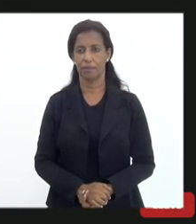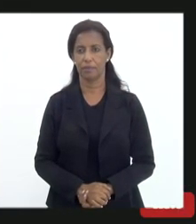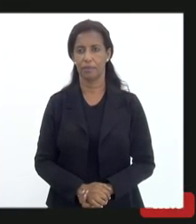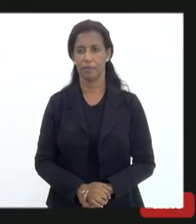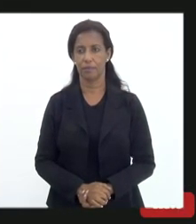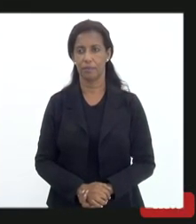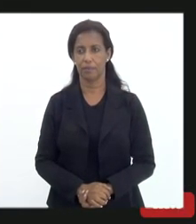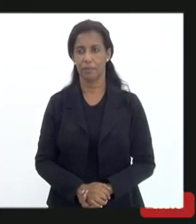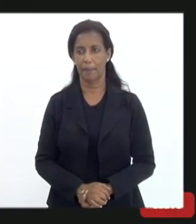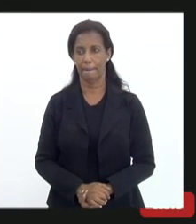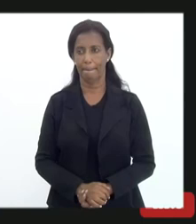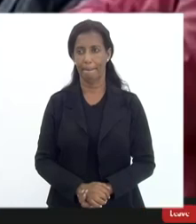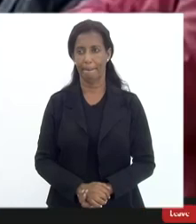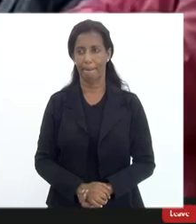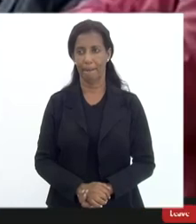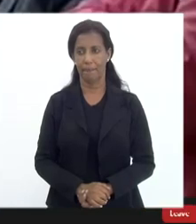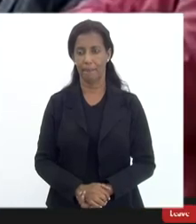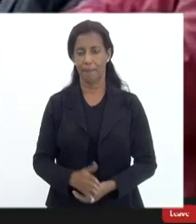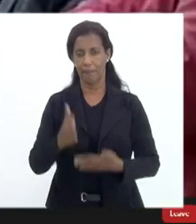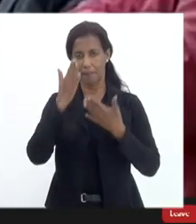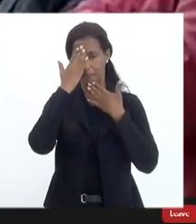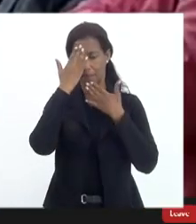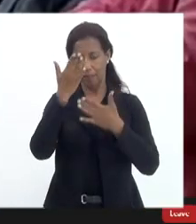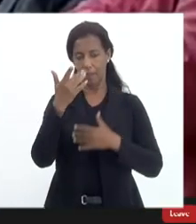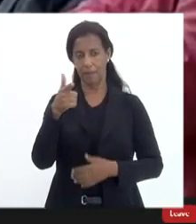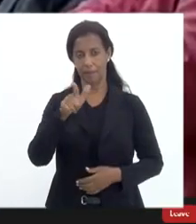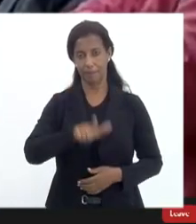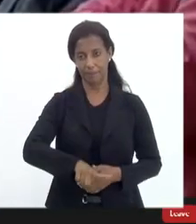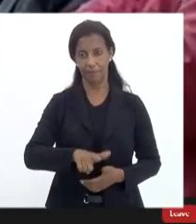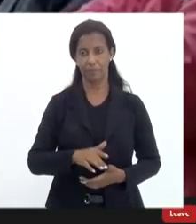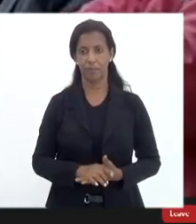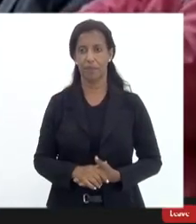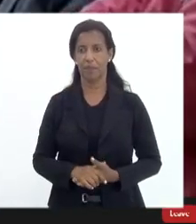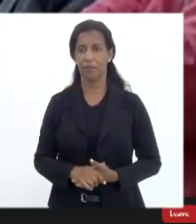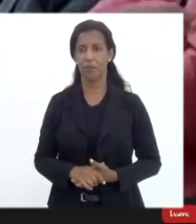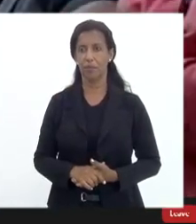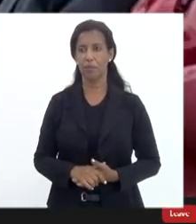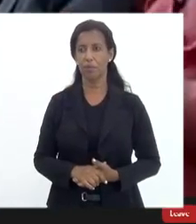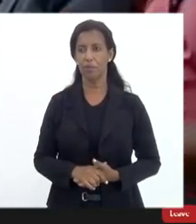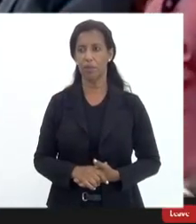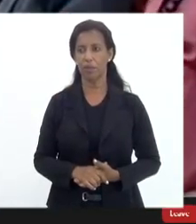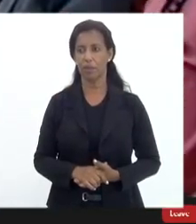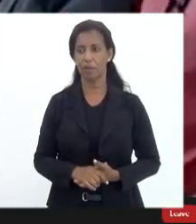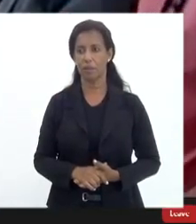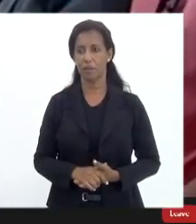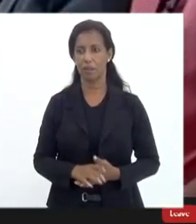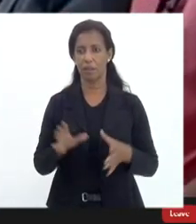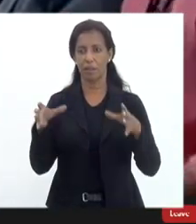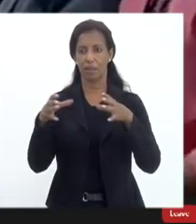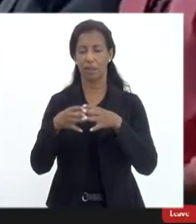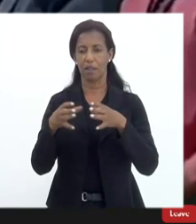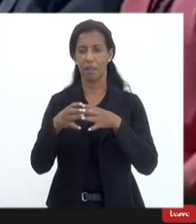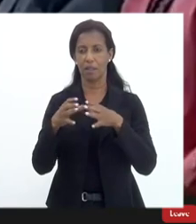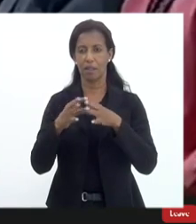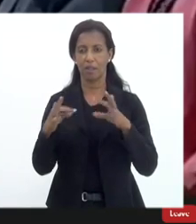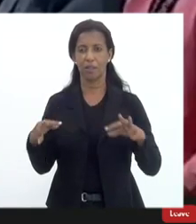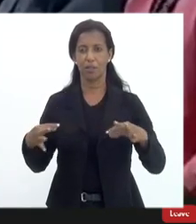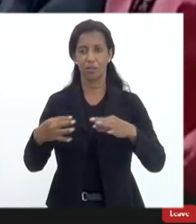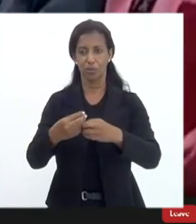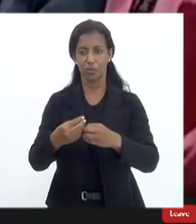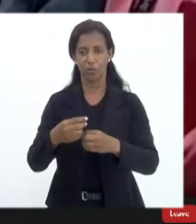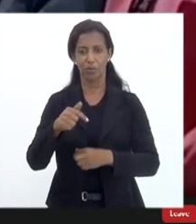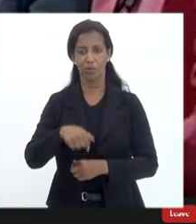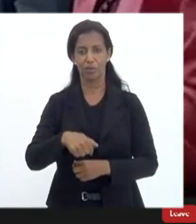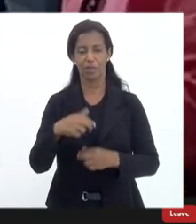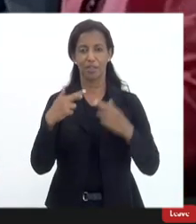Bem, deputado, agradecemos aqui mais uma vez a contribuição de todos dessa audiência,